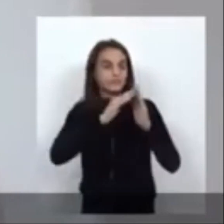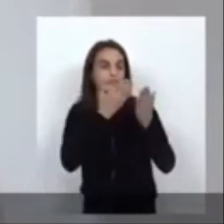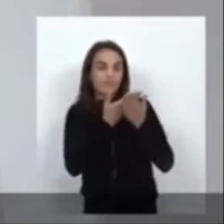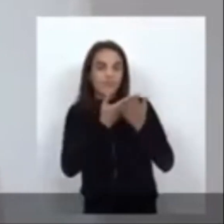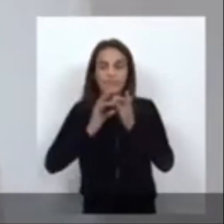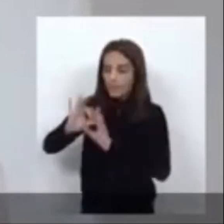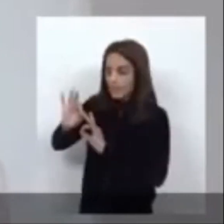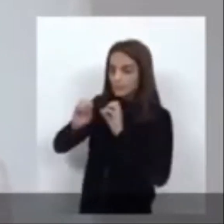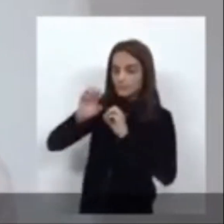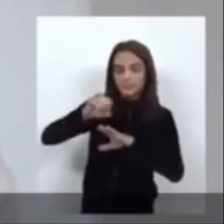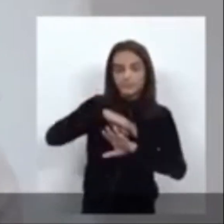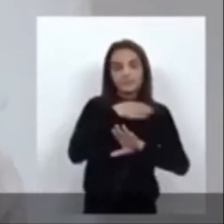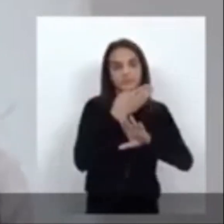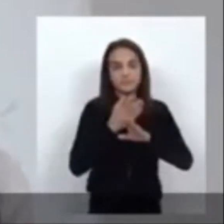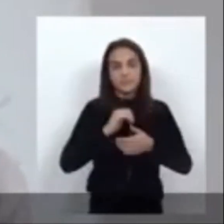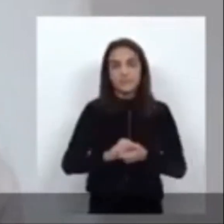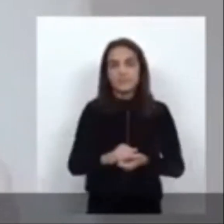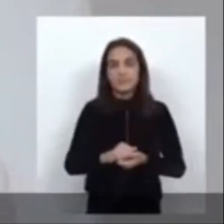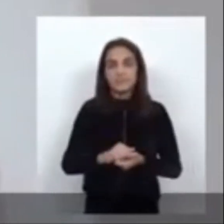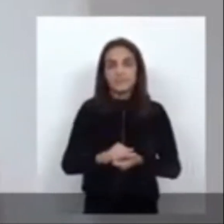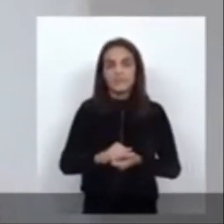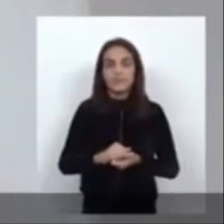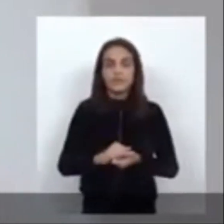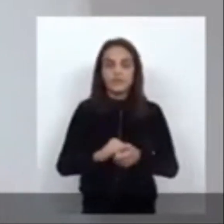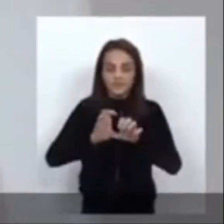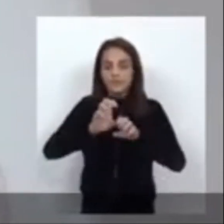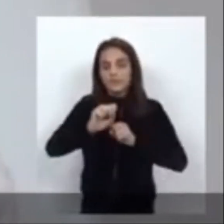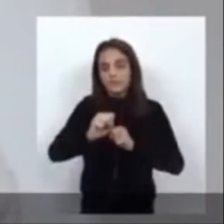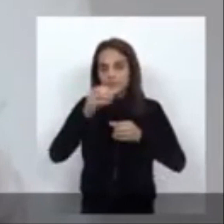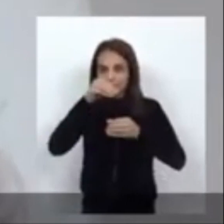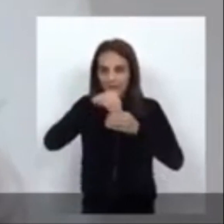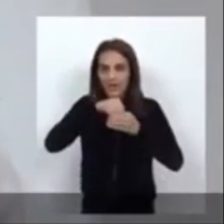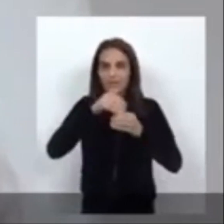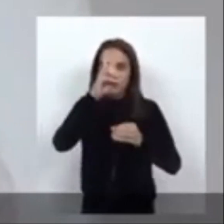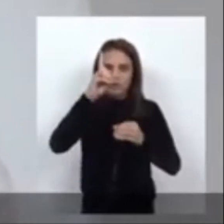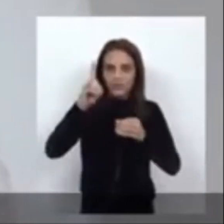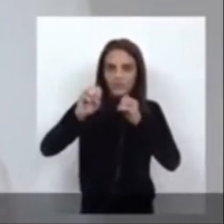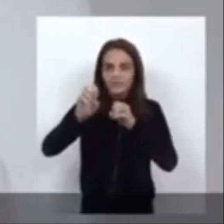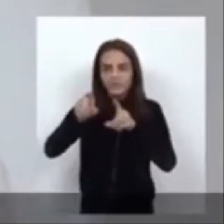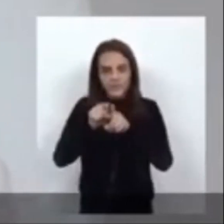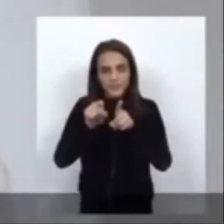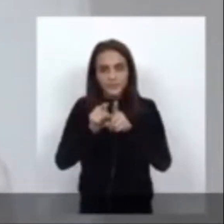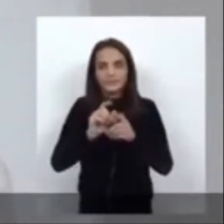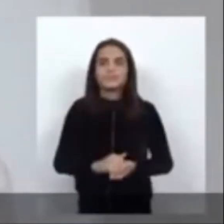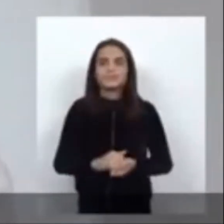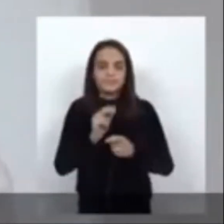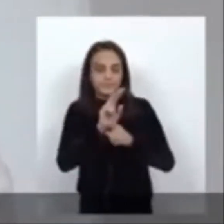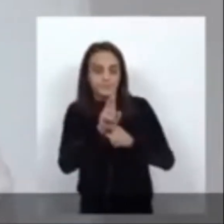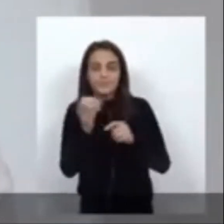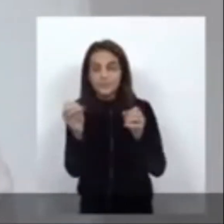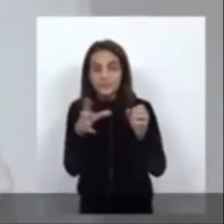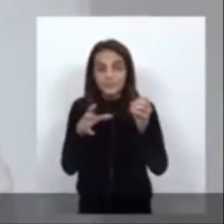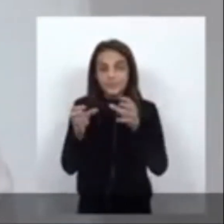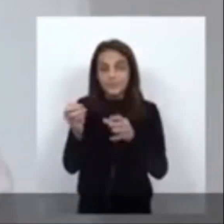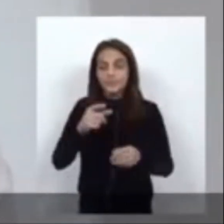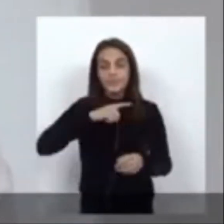Ensino Integral, então, entre os supervisores, né, fazer uma formação interna dentro da diretoria de ensino também, para os supervisores novos, para que